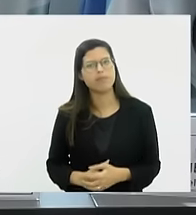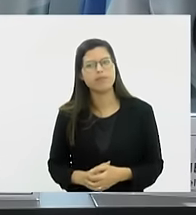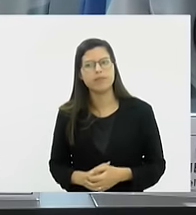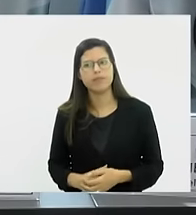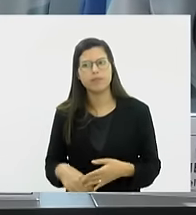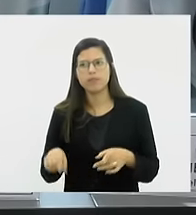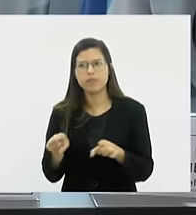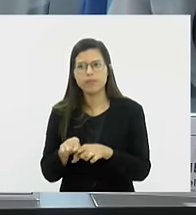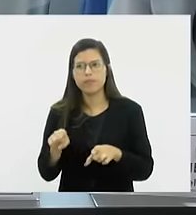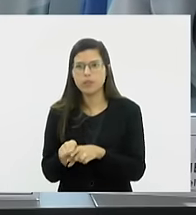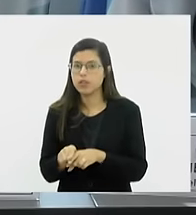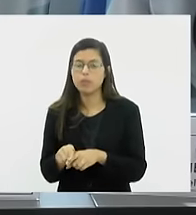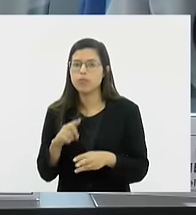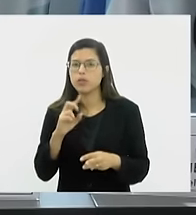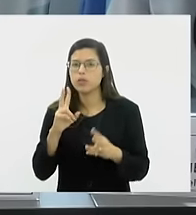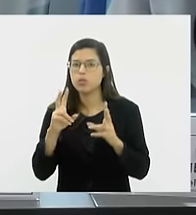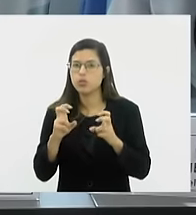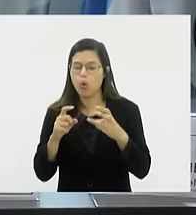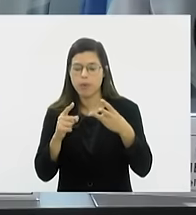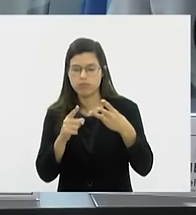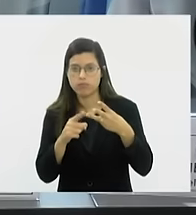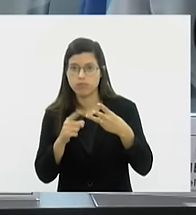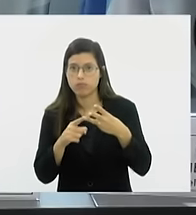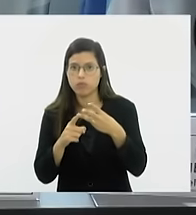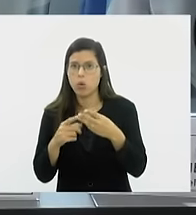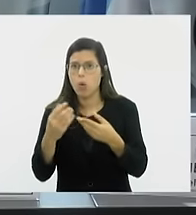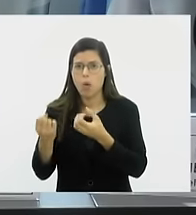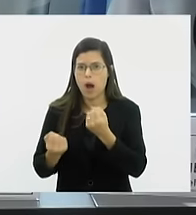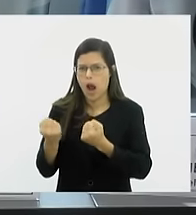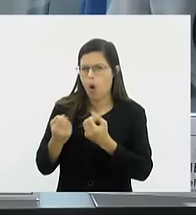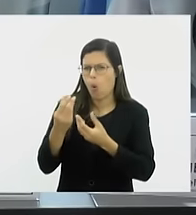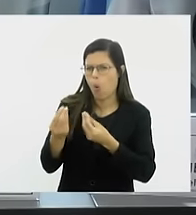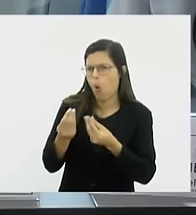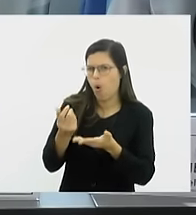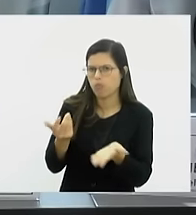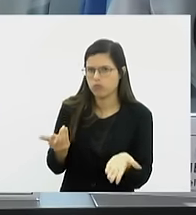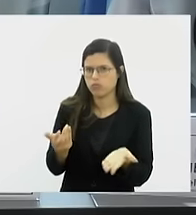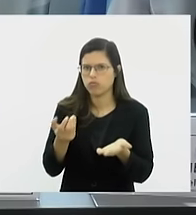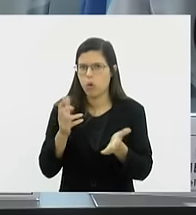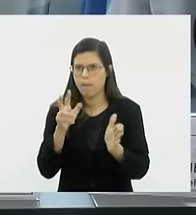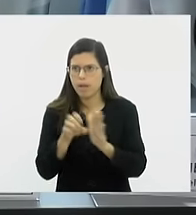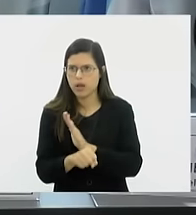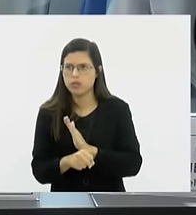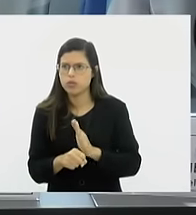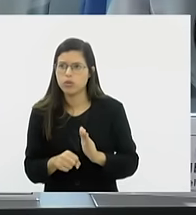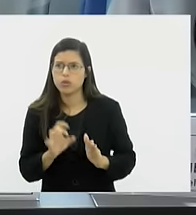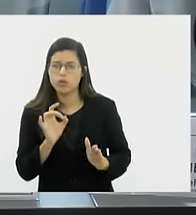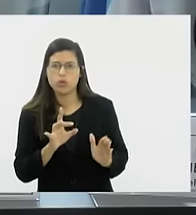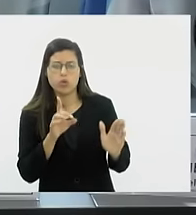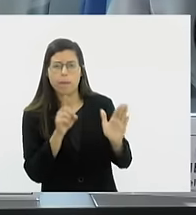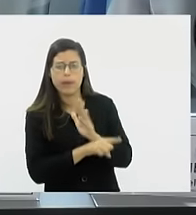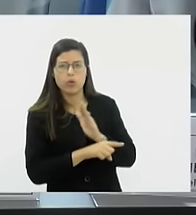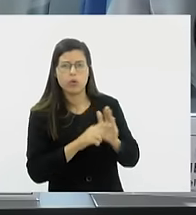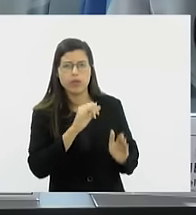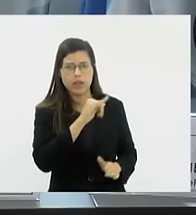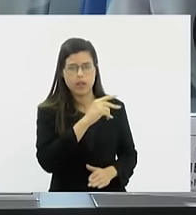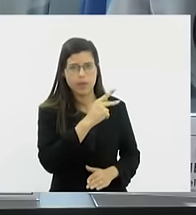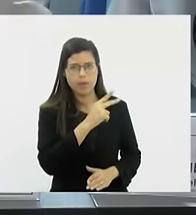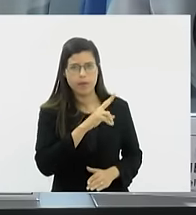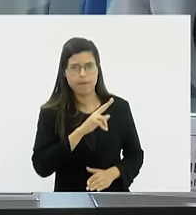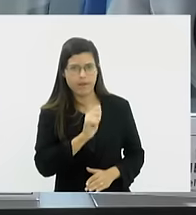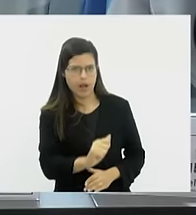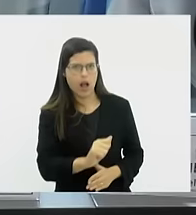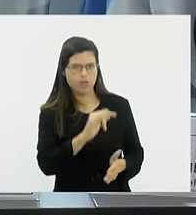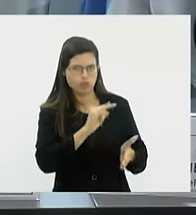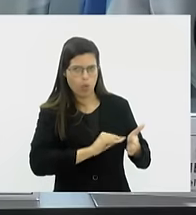de procedência do veículo. A primeira pergunta que o agente faz é IPVA, documento do carro em dia, e depois começa a